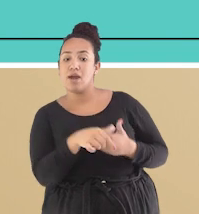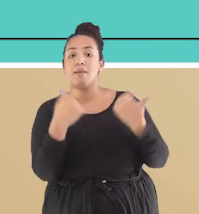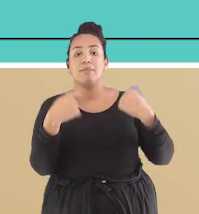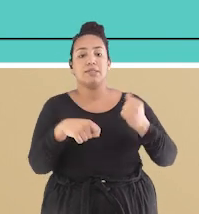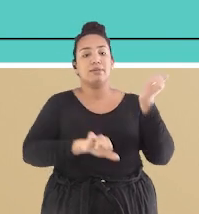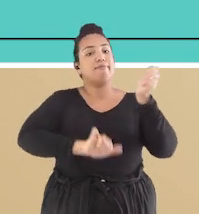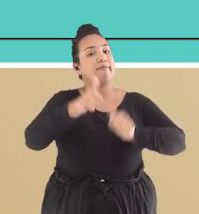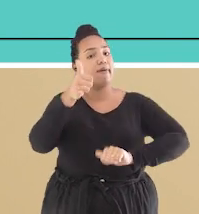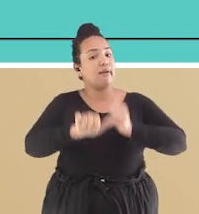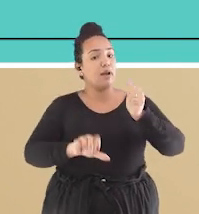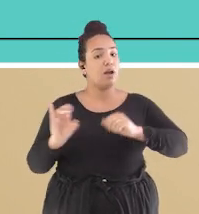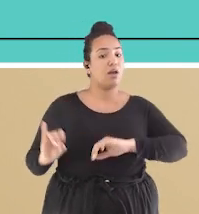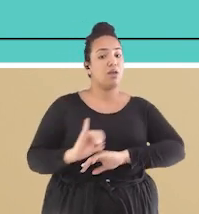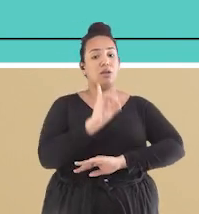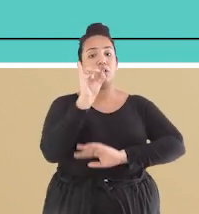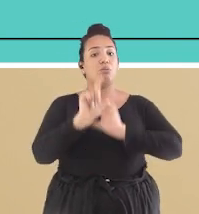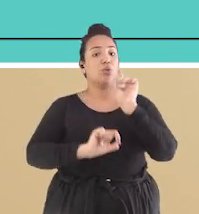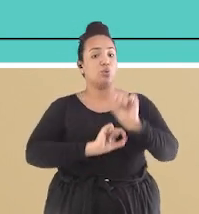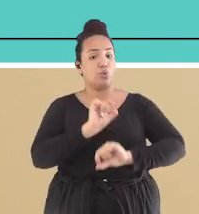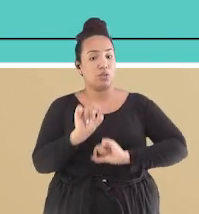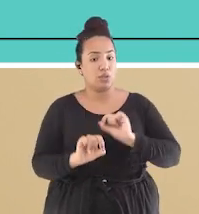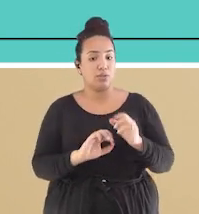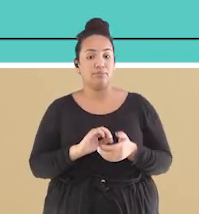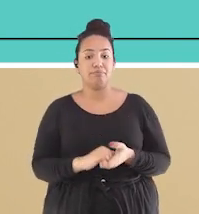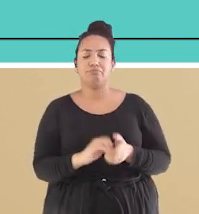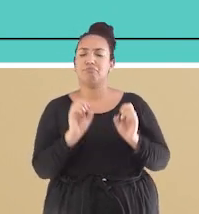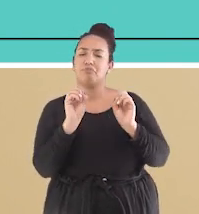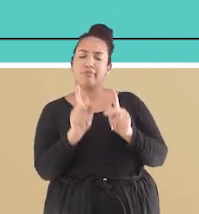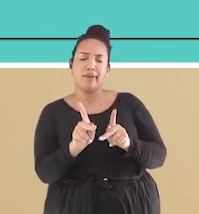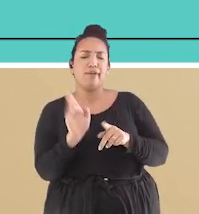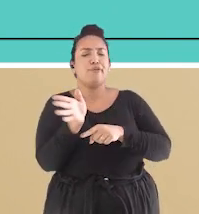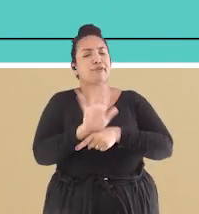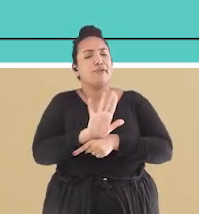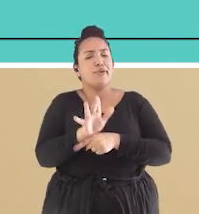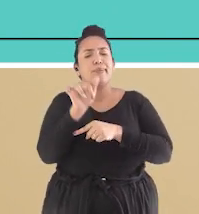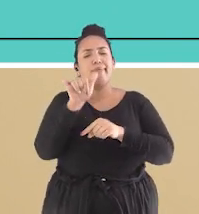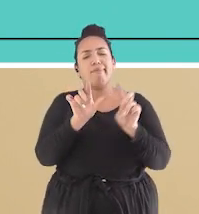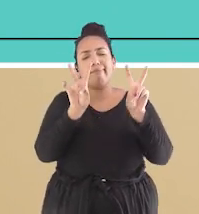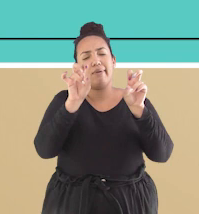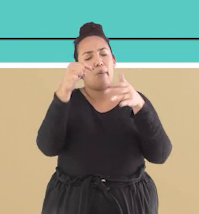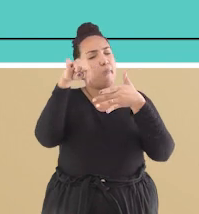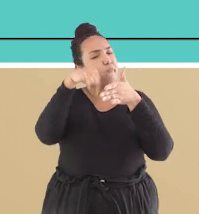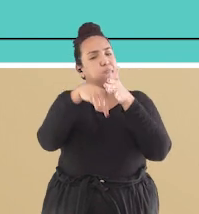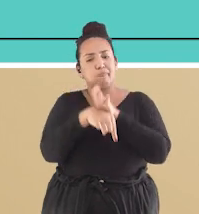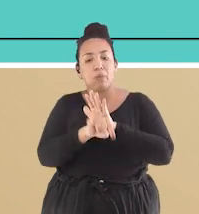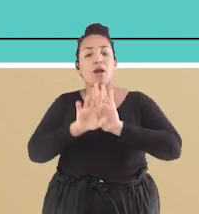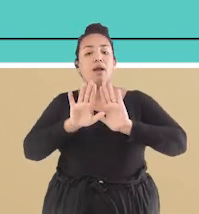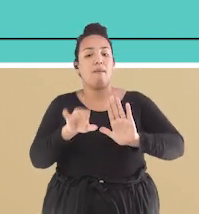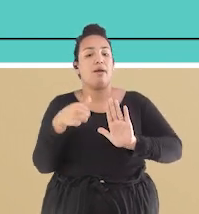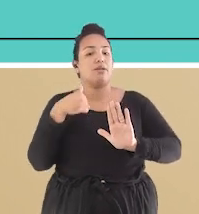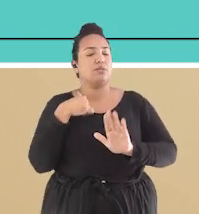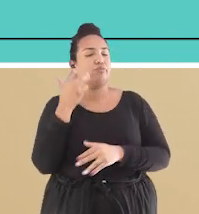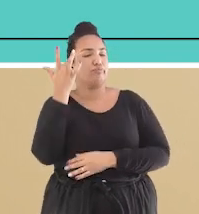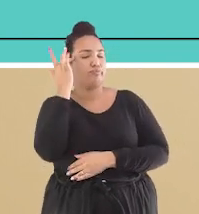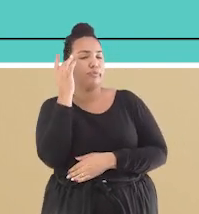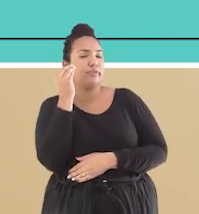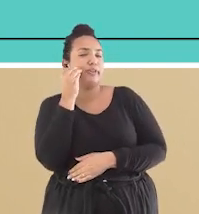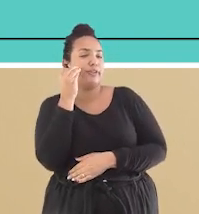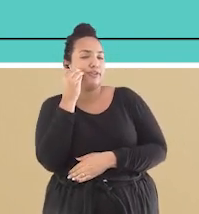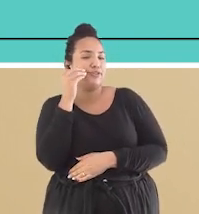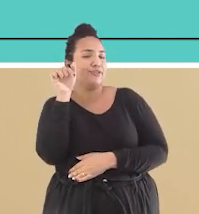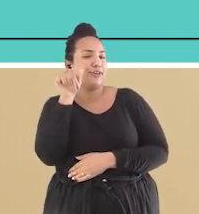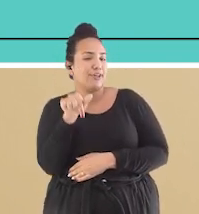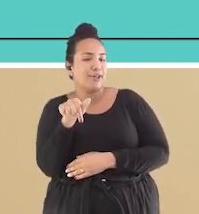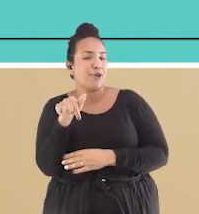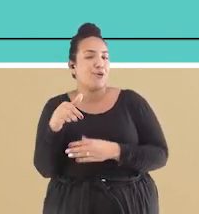o que realmente importa em suas vidas. Ok que o filme não se aprofunda muito nesses temas, mas achei uma tentativa válida da Marvel de trazer um